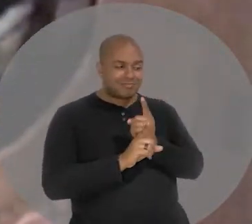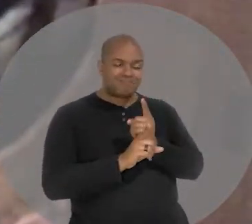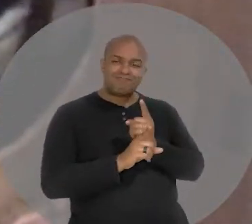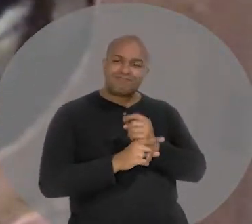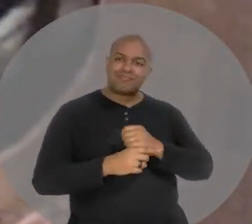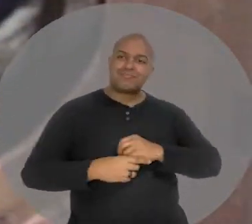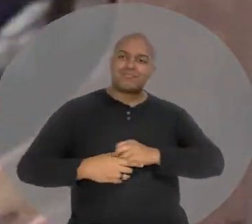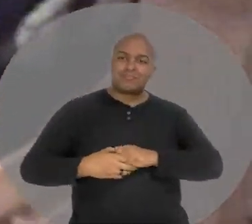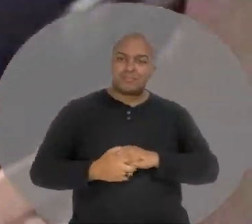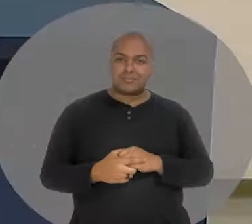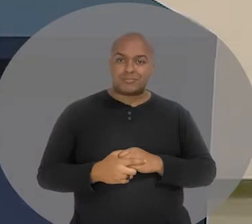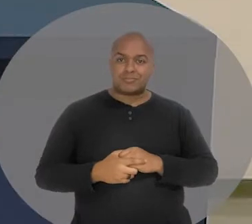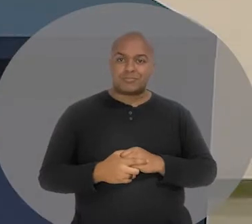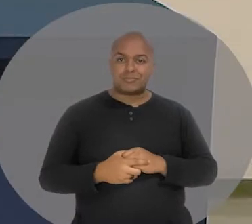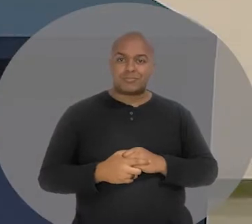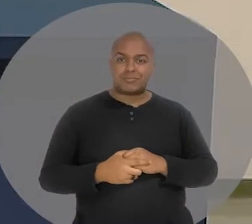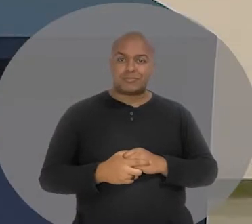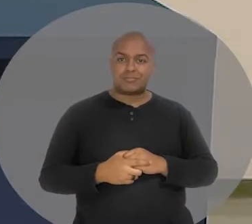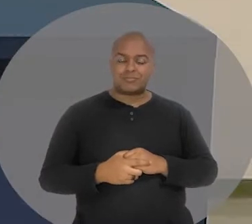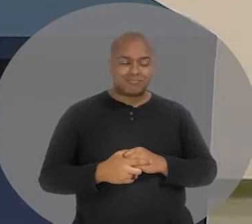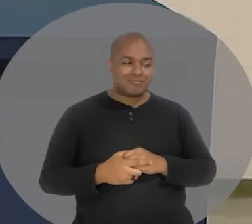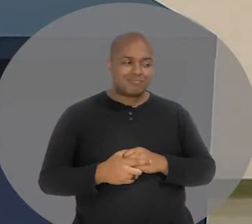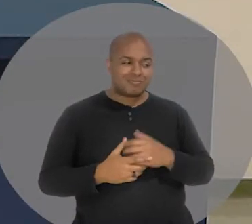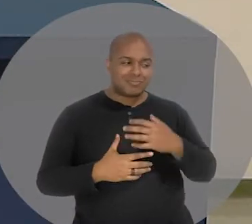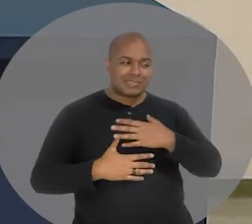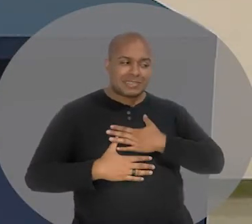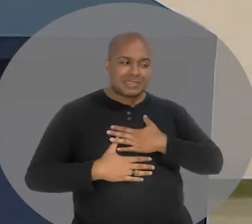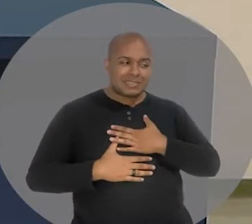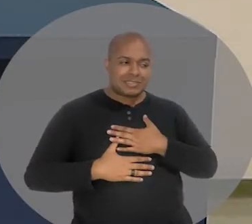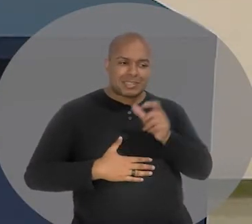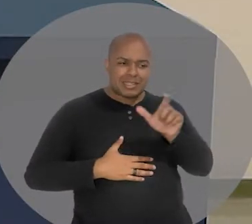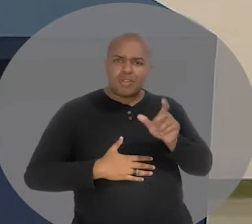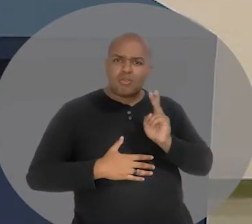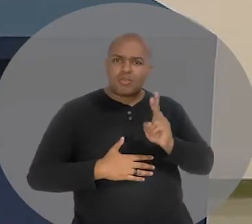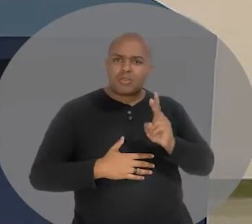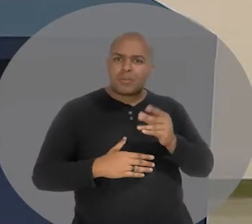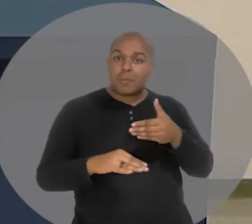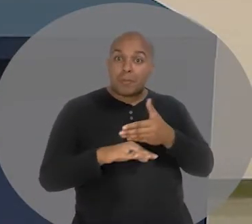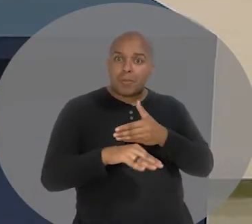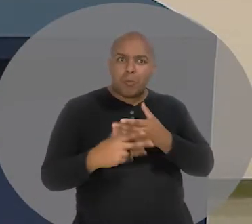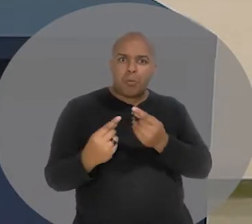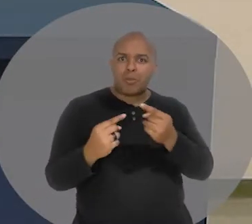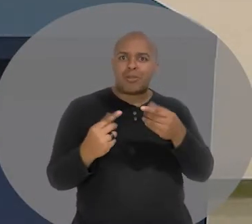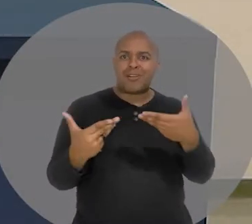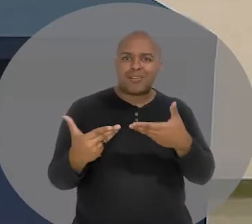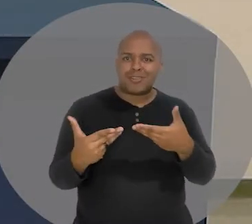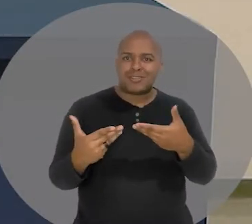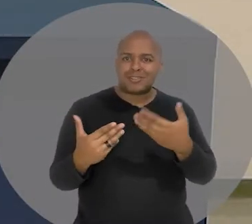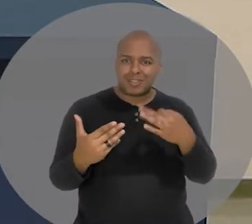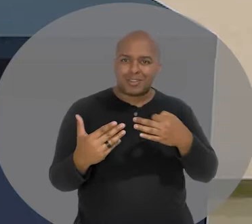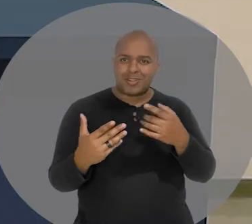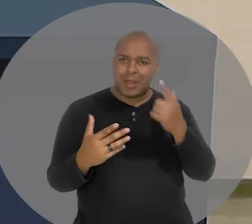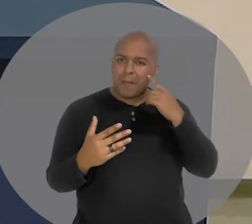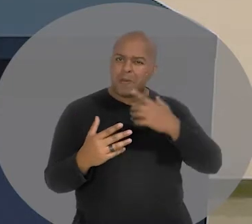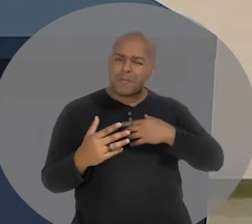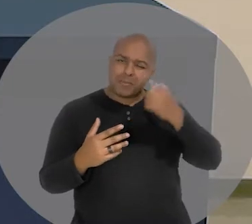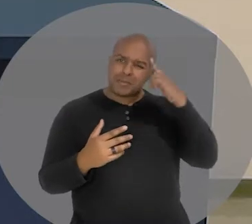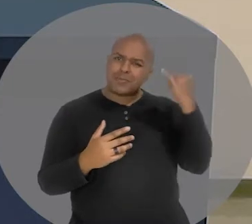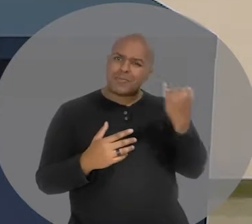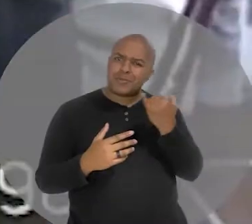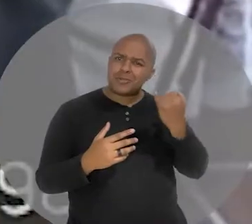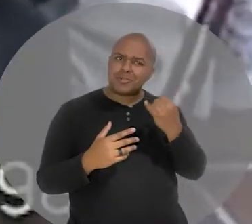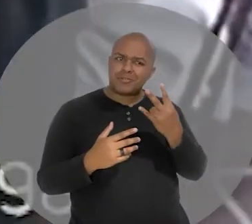Lígia brinca com crianças. Então, para mim, ela continua muito presente e muito atual, né? E eu considero importantíssimo, 20